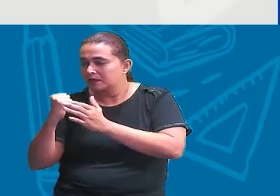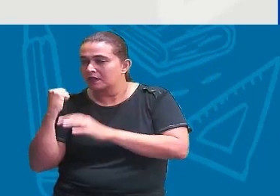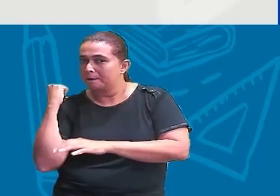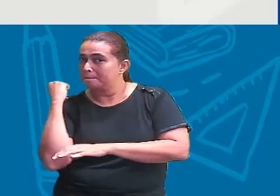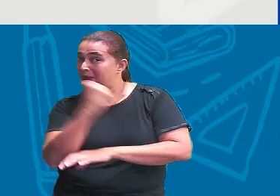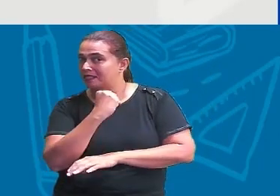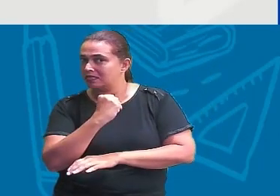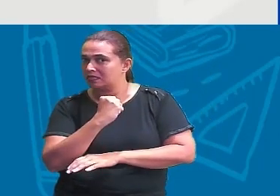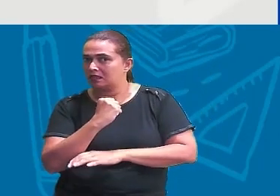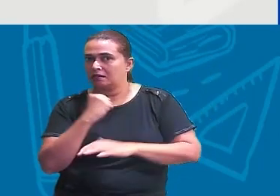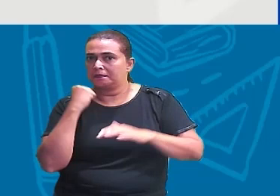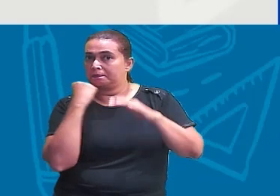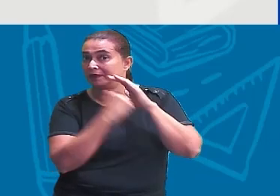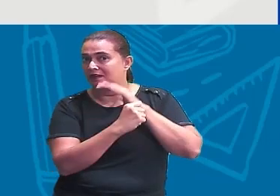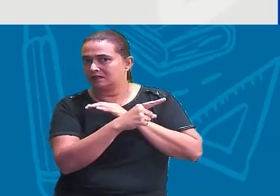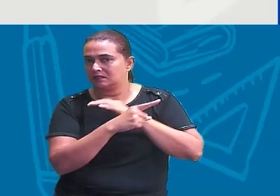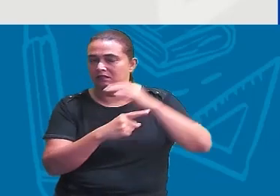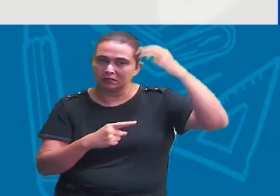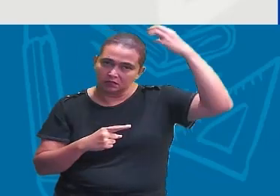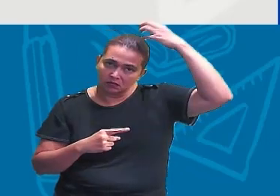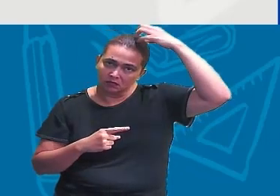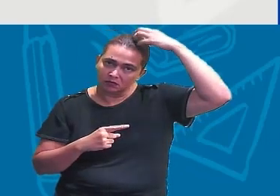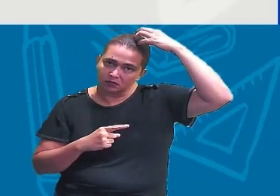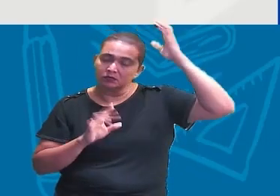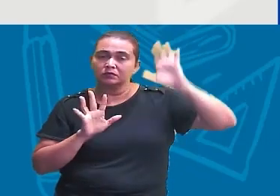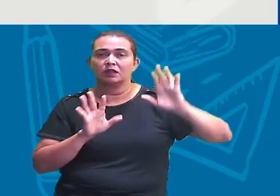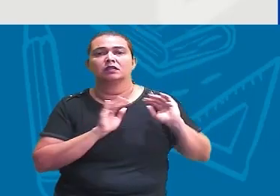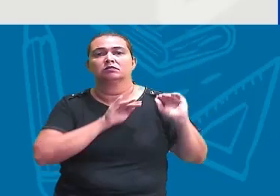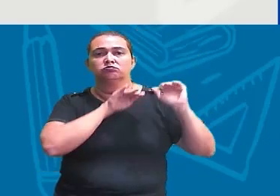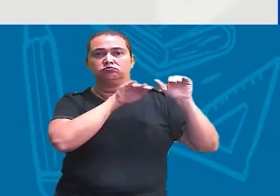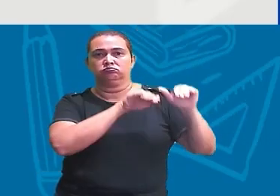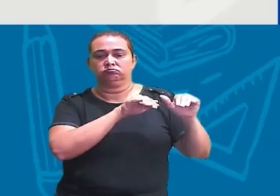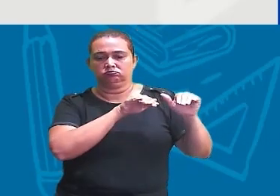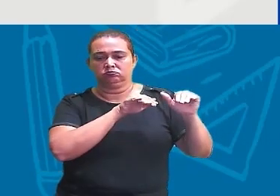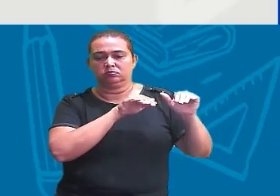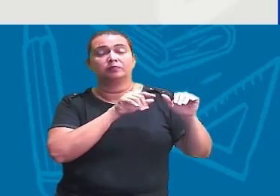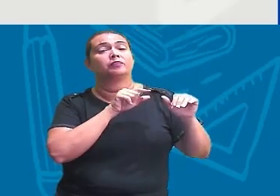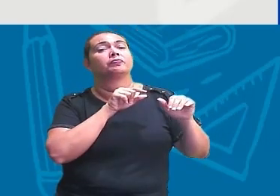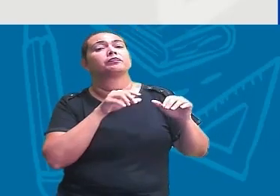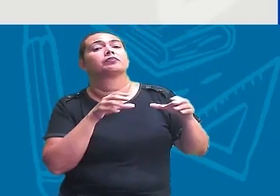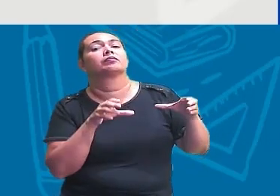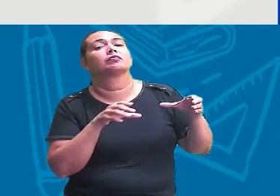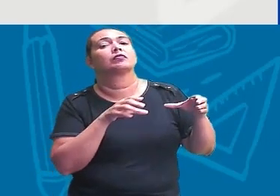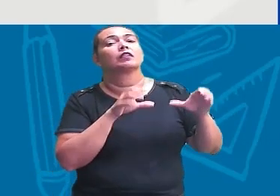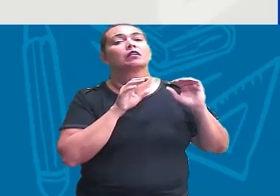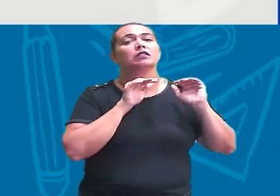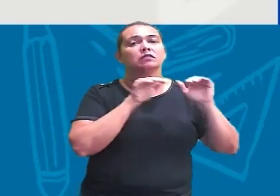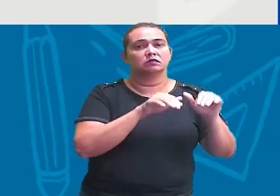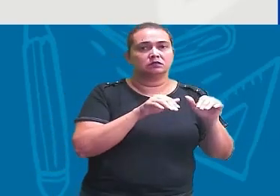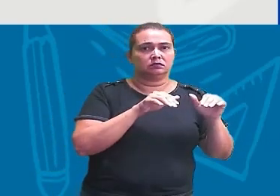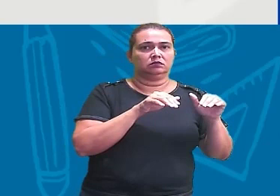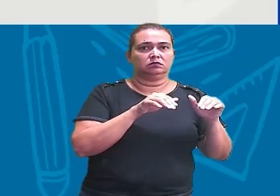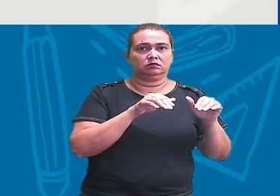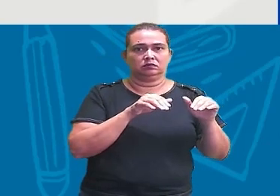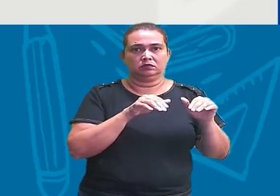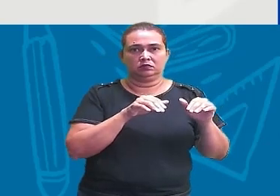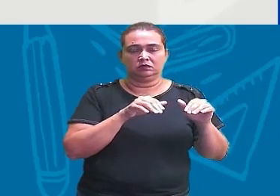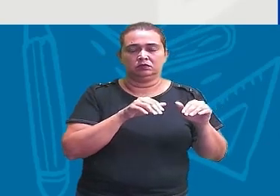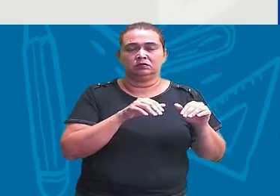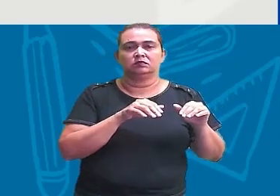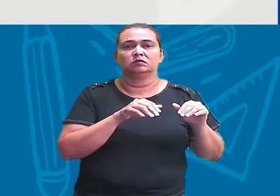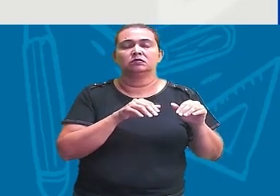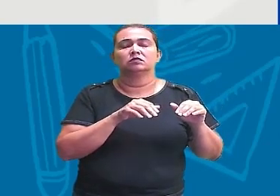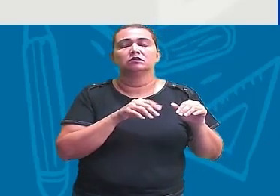ocorrer? O Império Austro-Húngaro ele vai afirmar que os líderes, né,